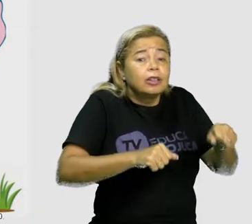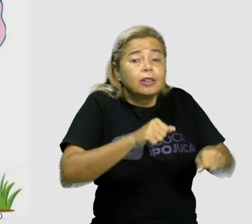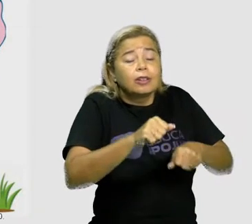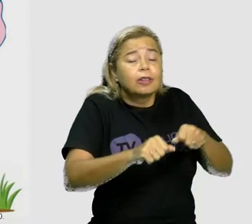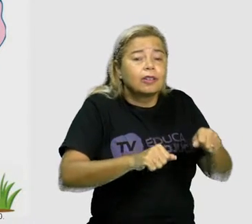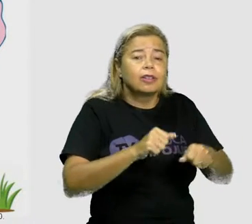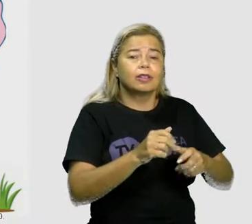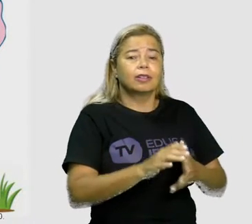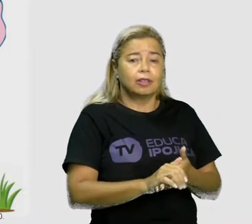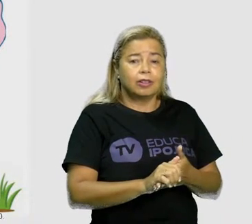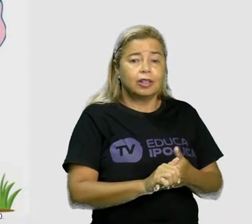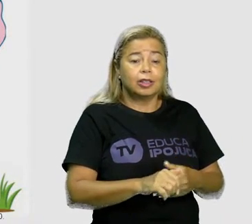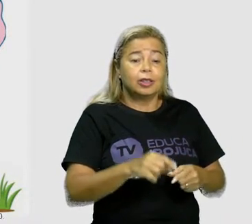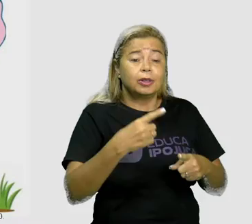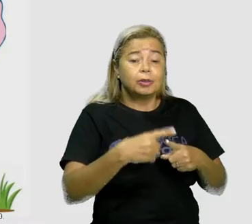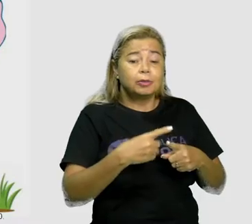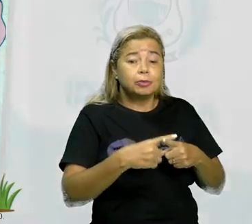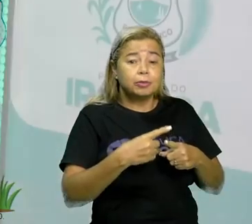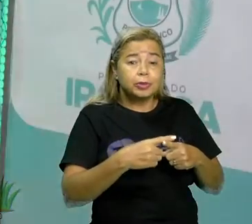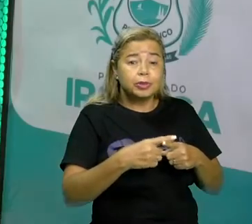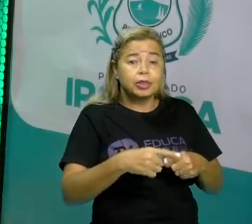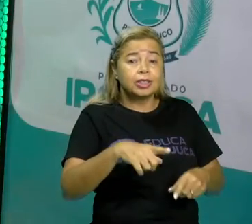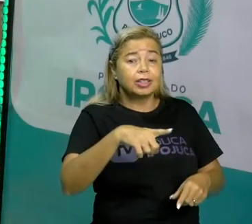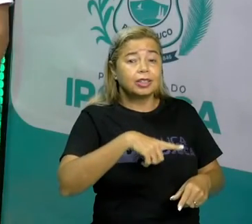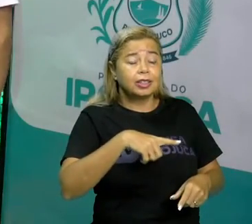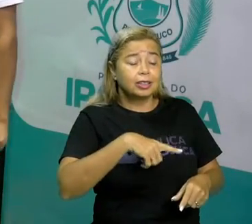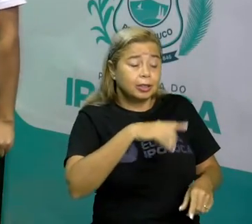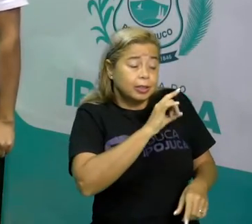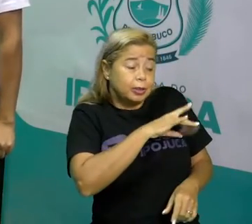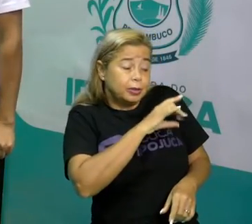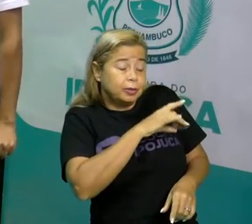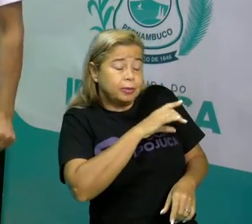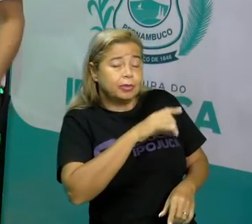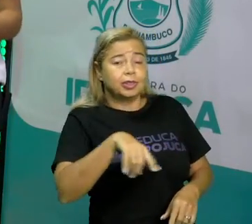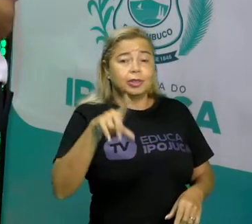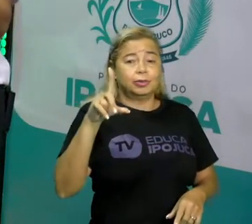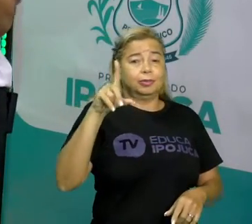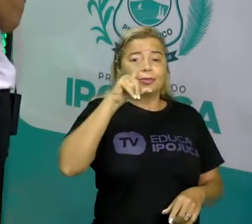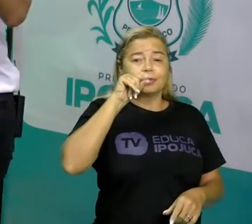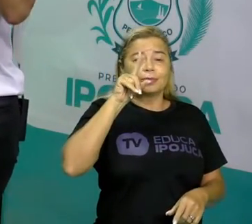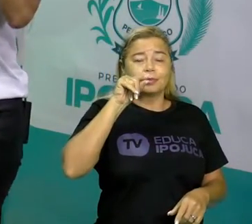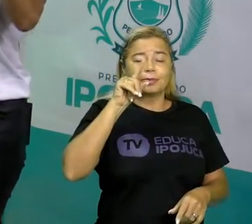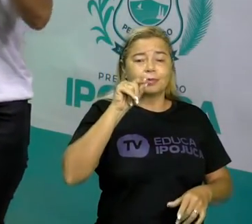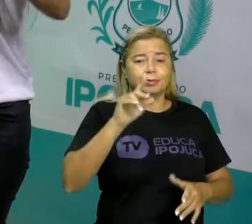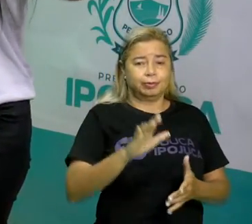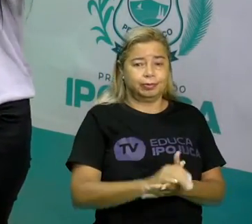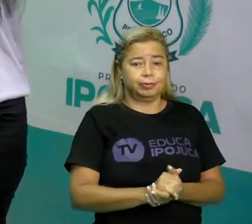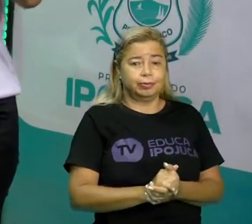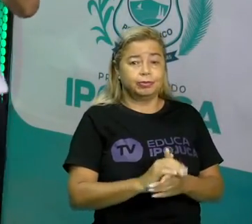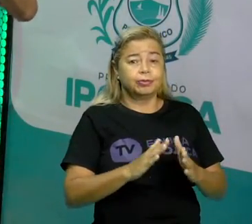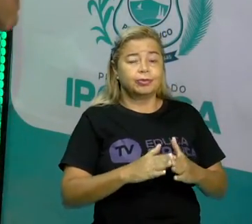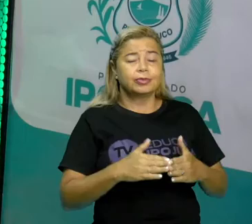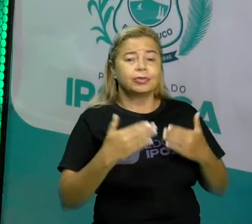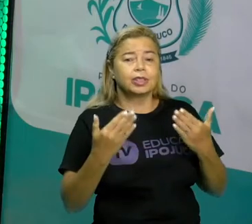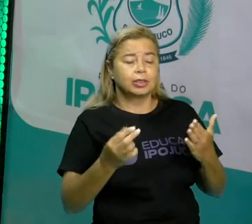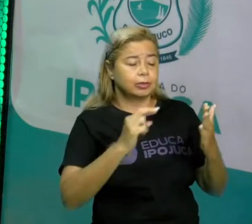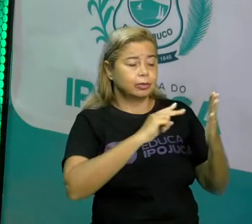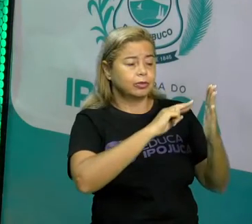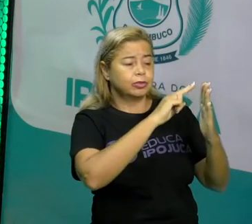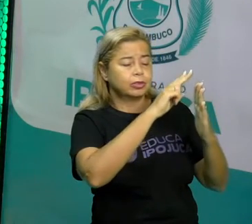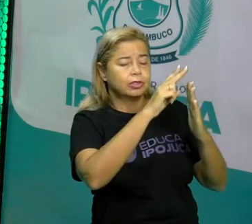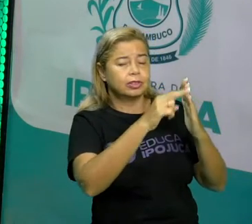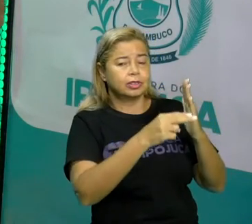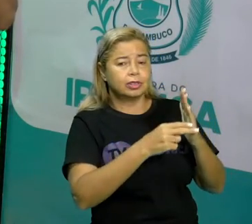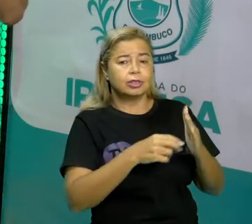correndo de um passarinho, porque ele tem medo do passarinho. Então, as ilustrações, elas são muito